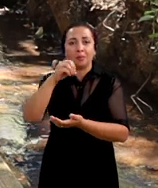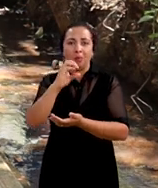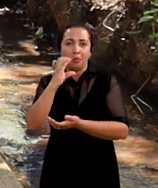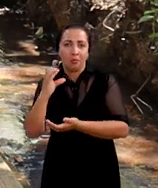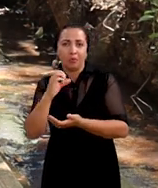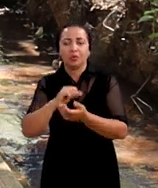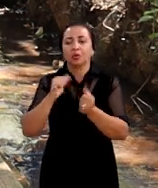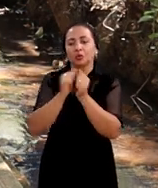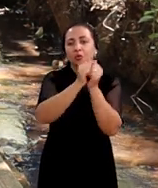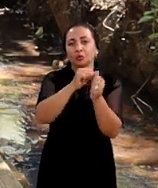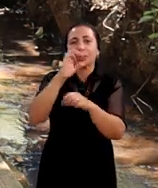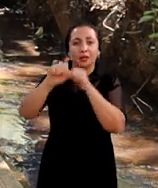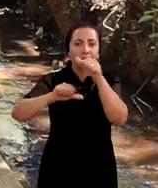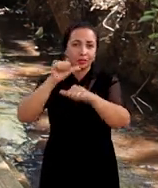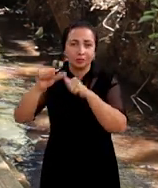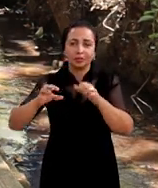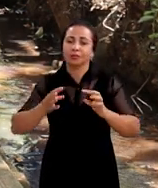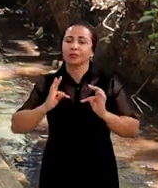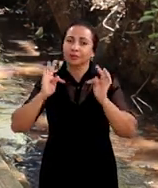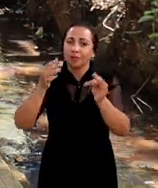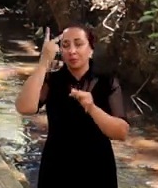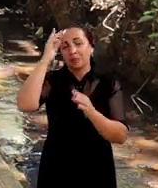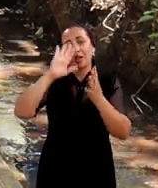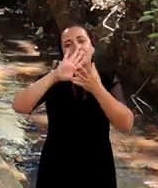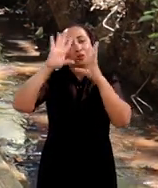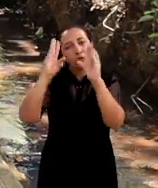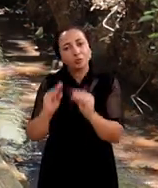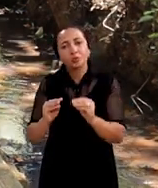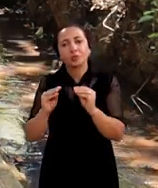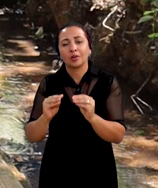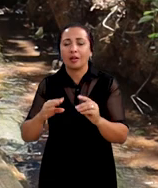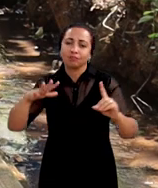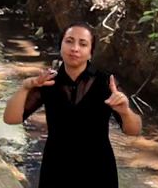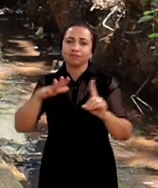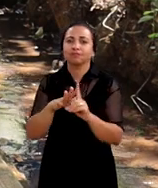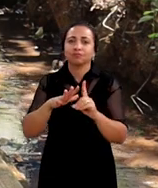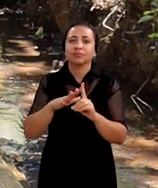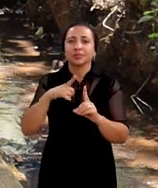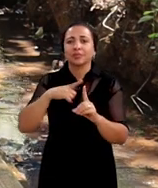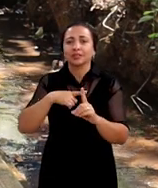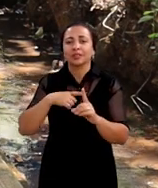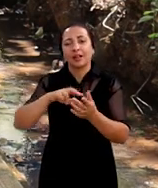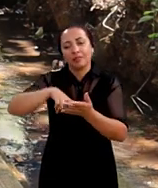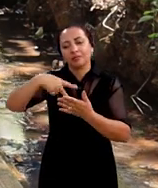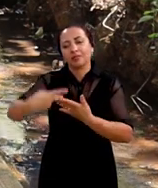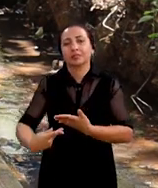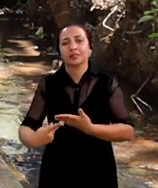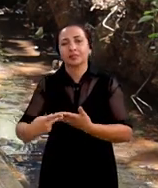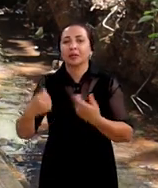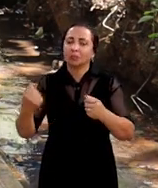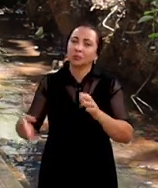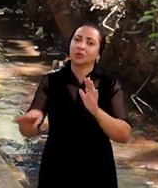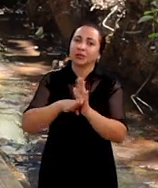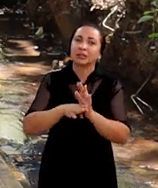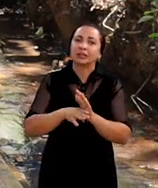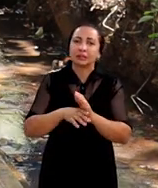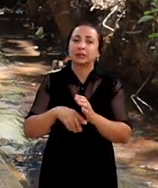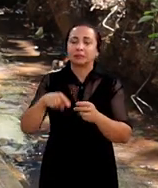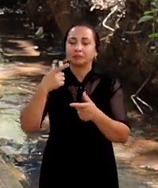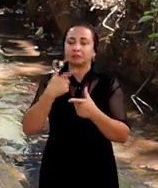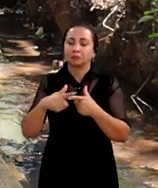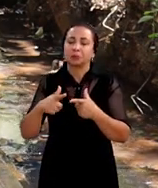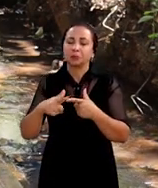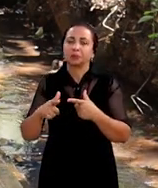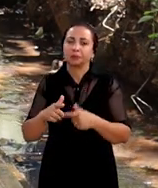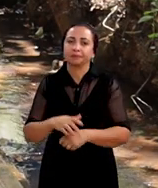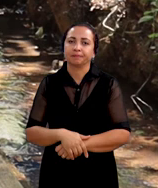EMOSSE. Juntos, eles estão desenvolvendo tecnologias para reduzir os impactos dos problemas ocasionados por estas quedas, que podem